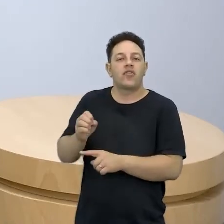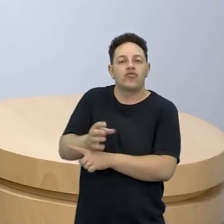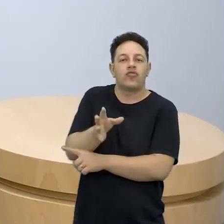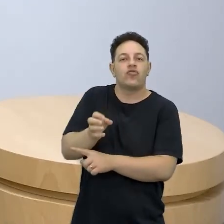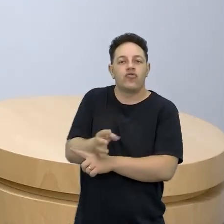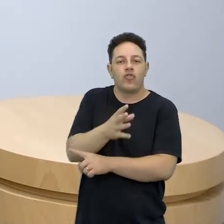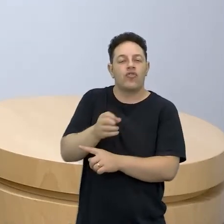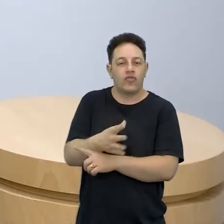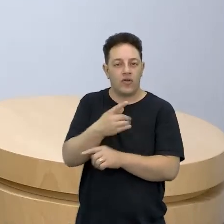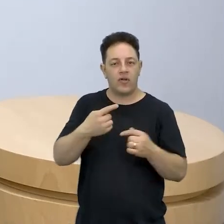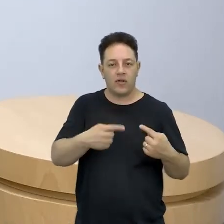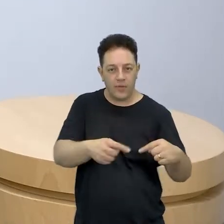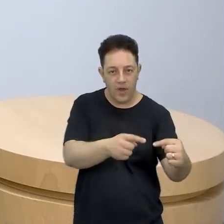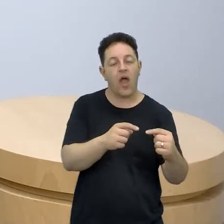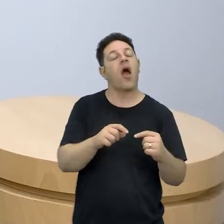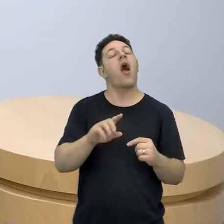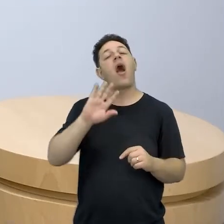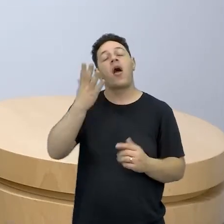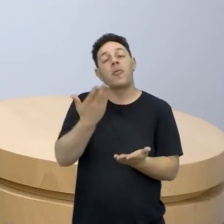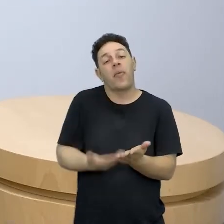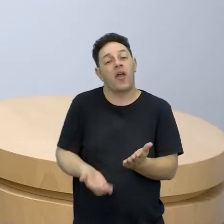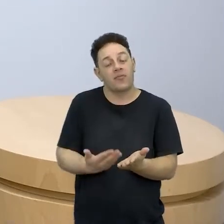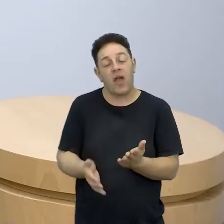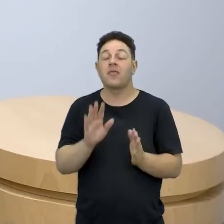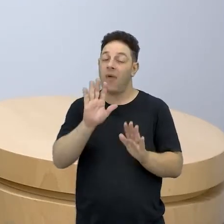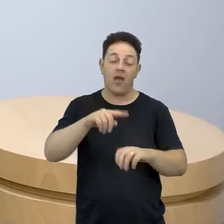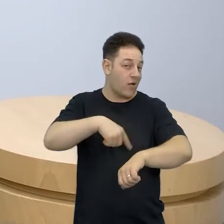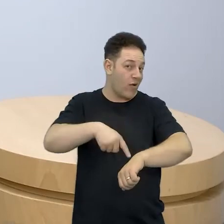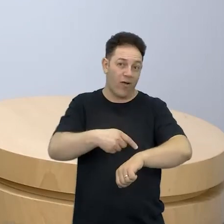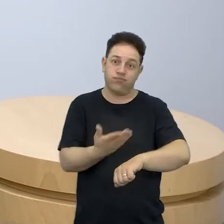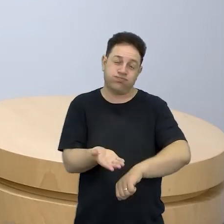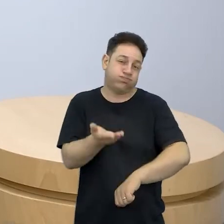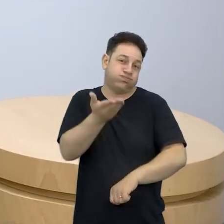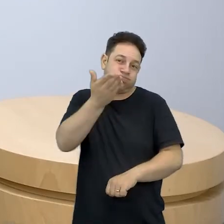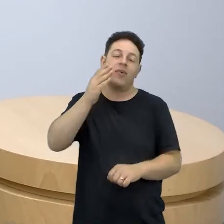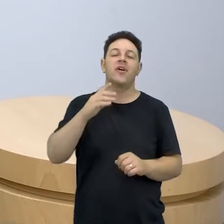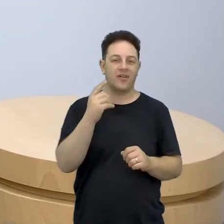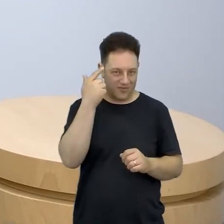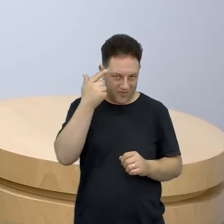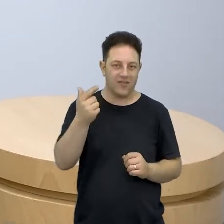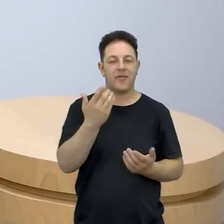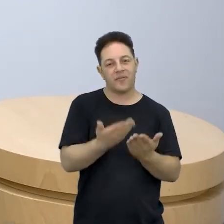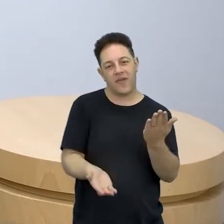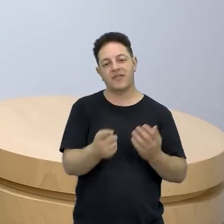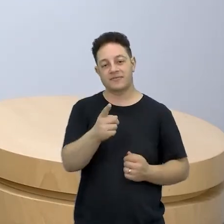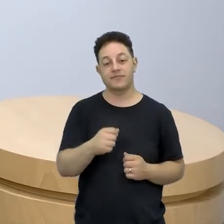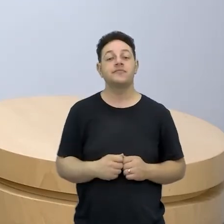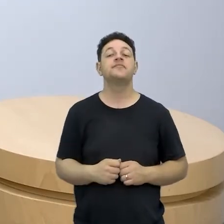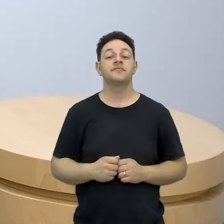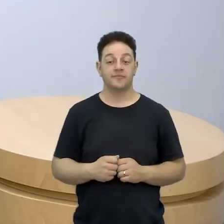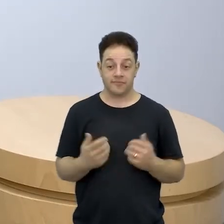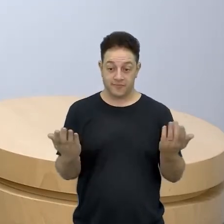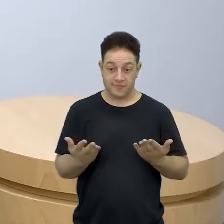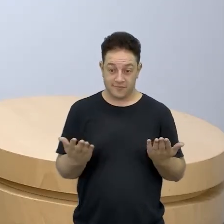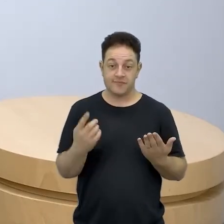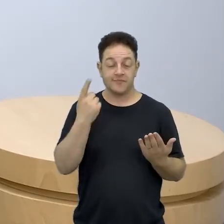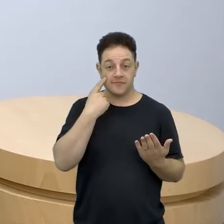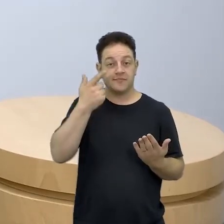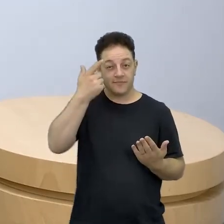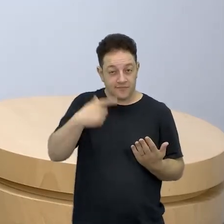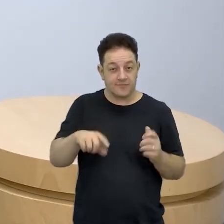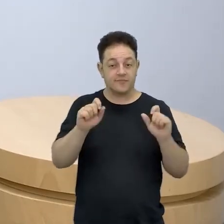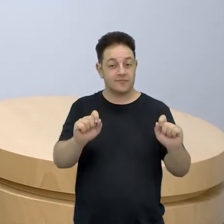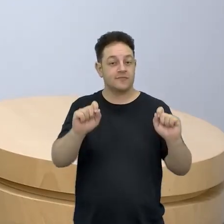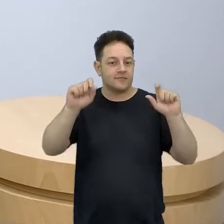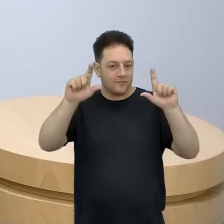quando a corrente não está sendo utilizada pelos cabeamentos corretos aí dentro da sua casa. Então, eu vou pedir para o nosso